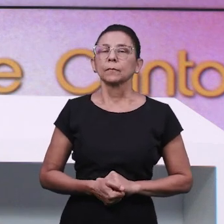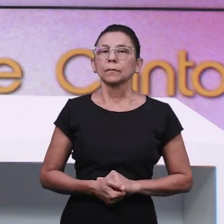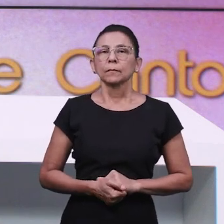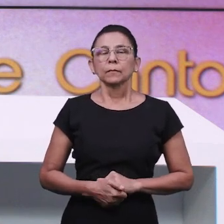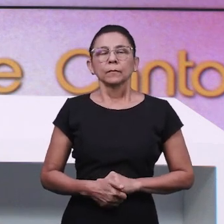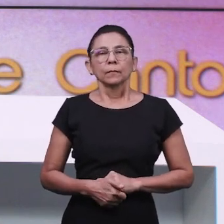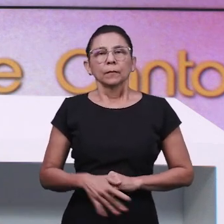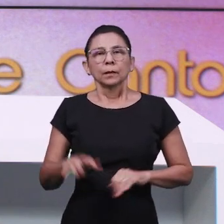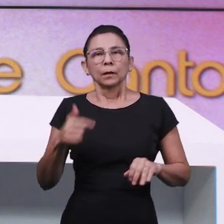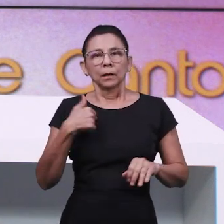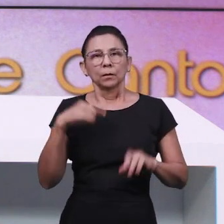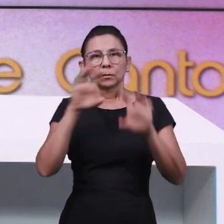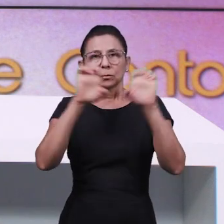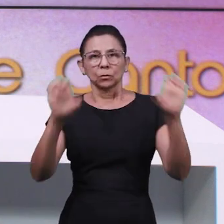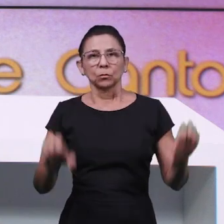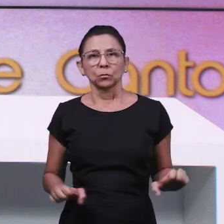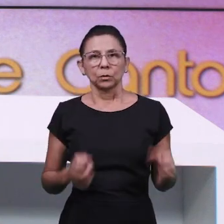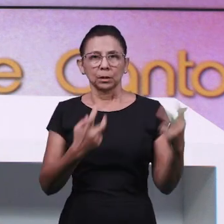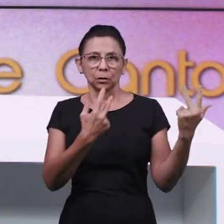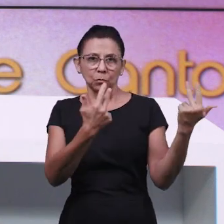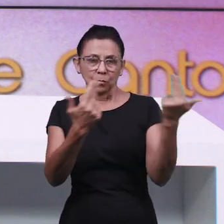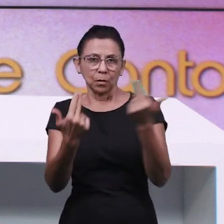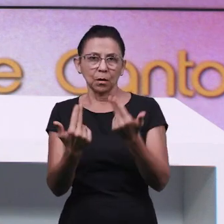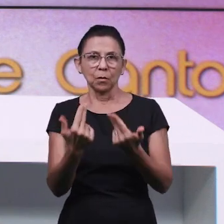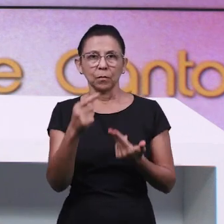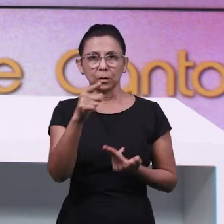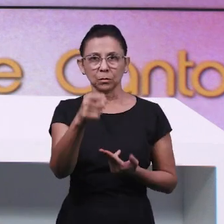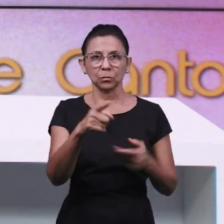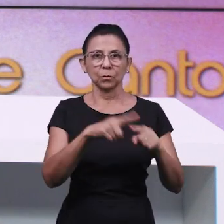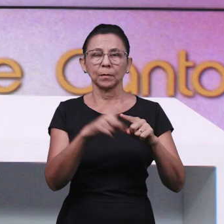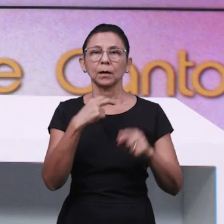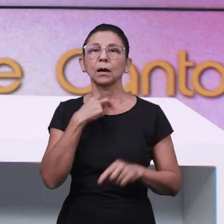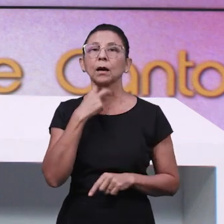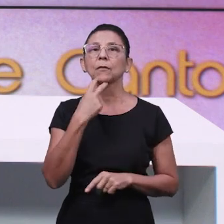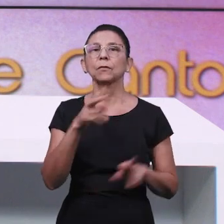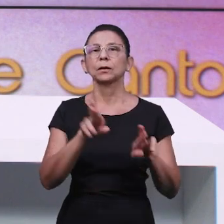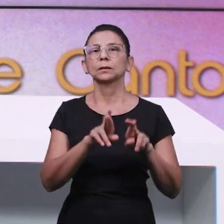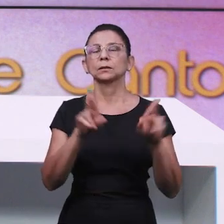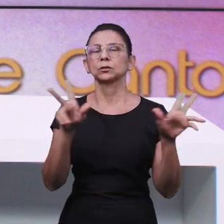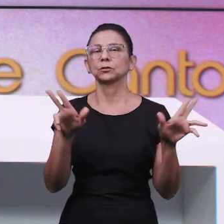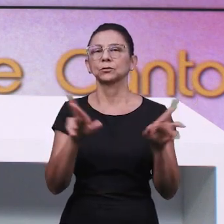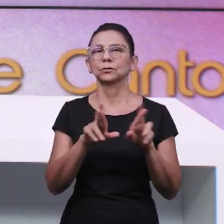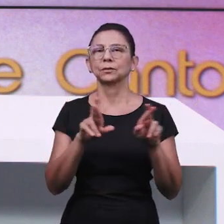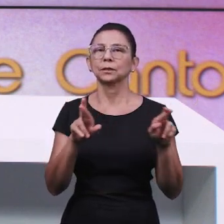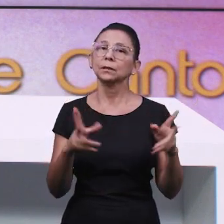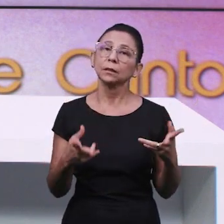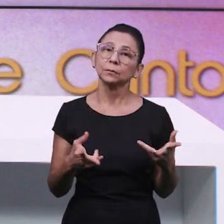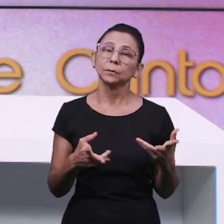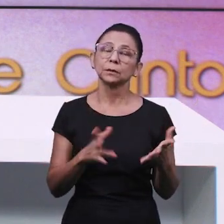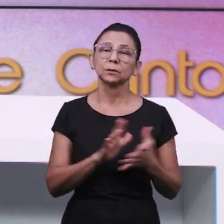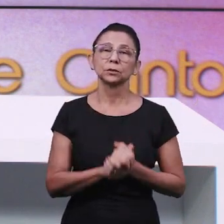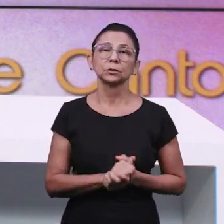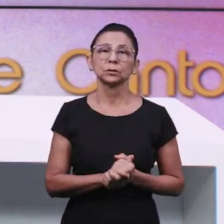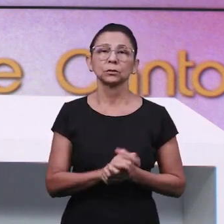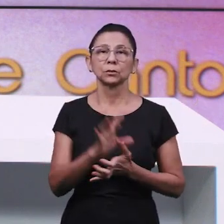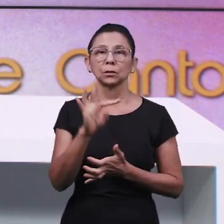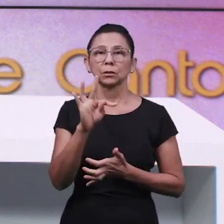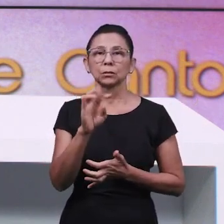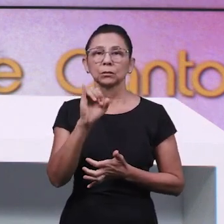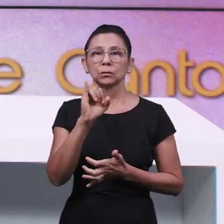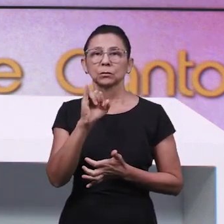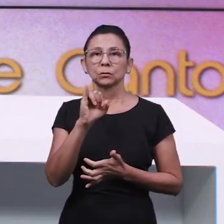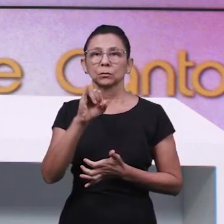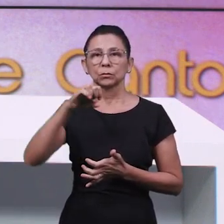eu tenho as mesmas estruturas que você, elas são diferentes e isso vai gerar a diferença do nosso timbre.